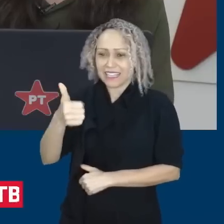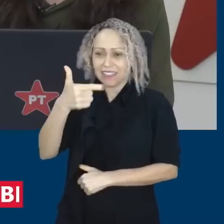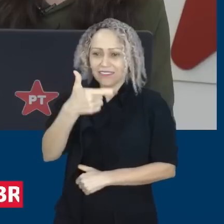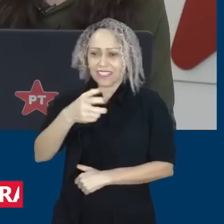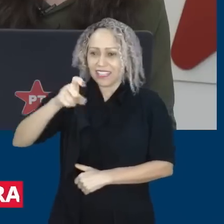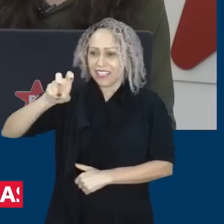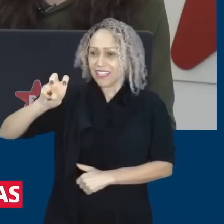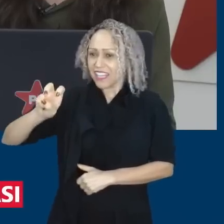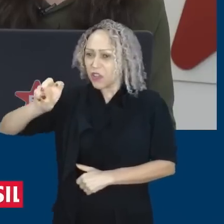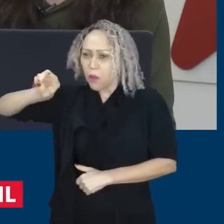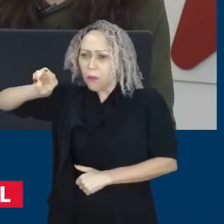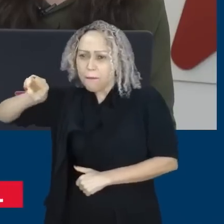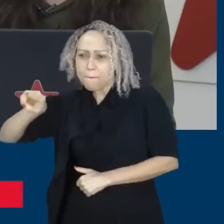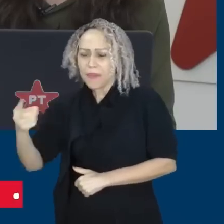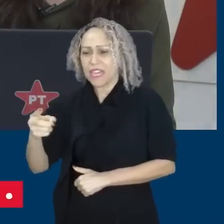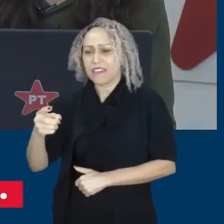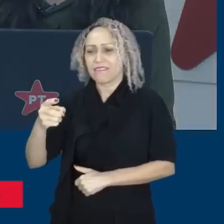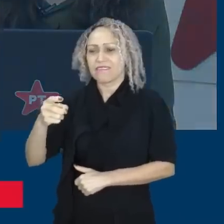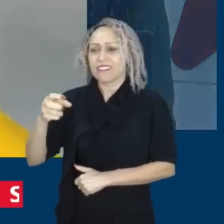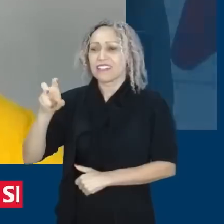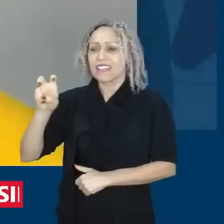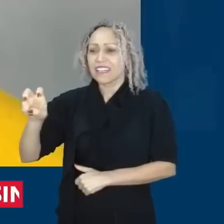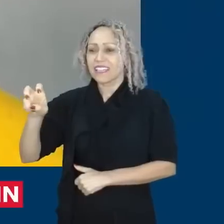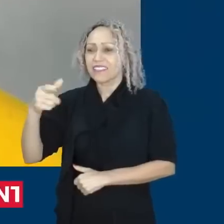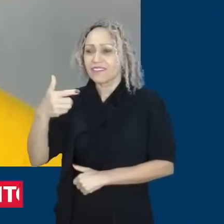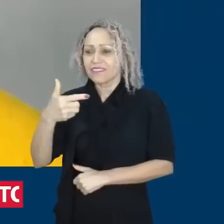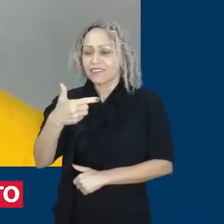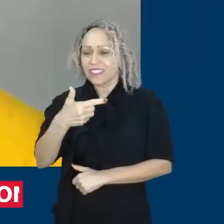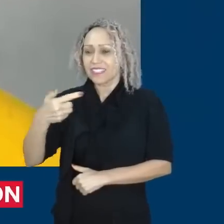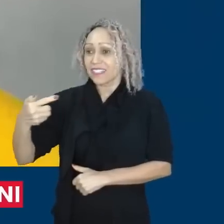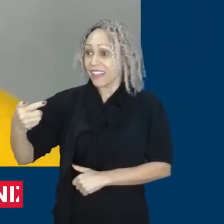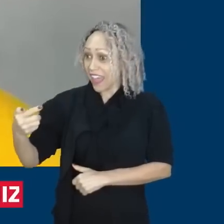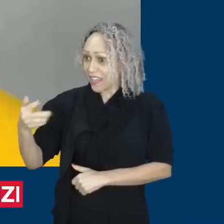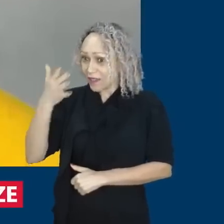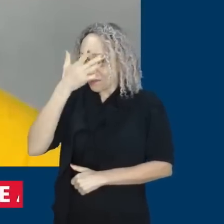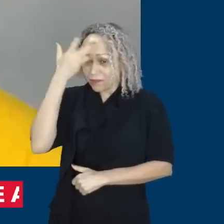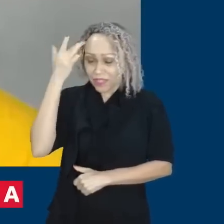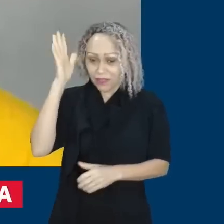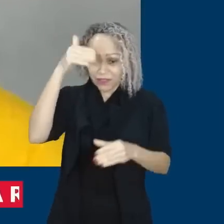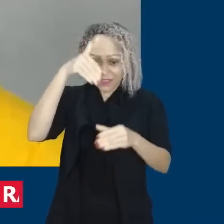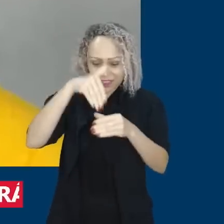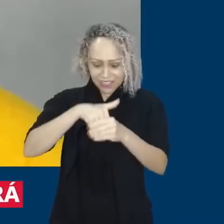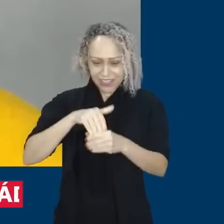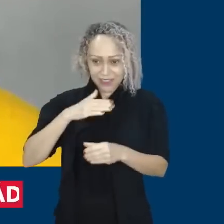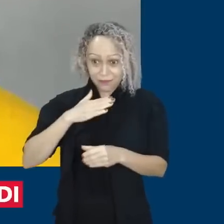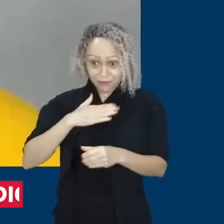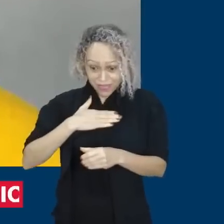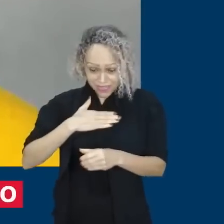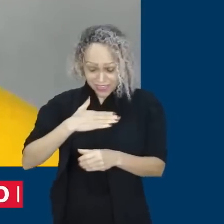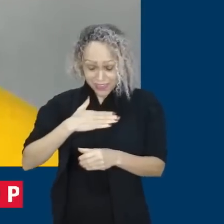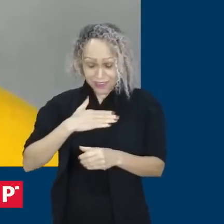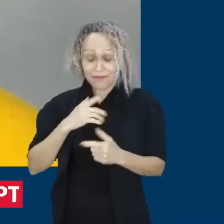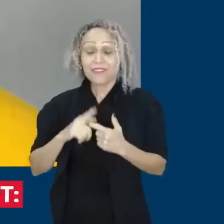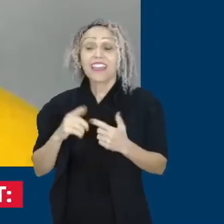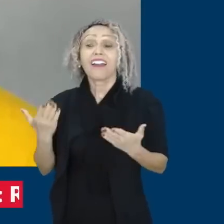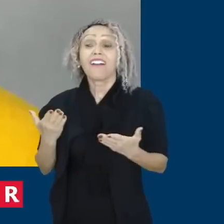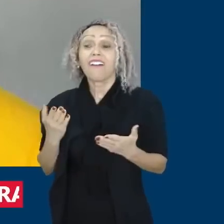125.517 votos, né, que me fizeram chegar ao Congresso Federal. A importância,